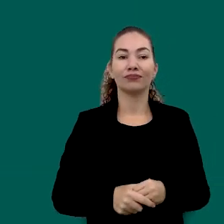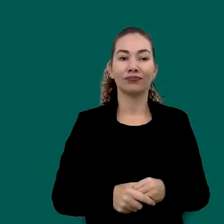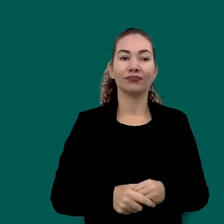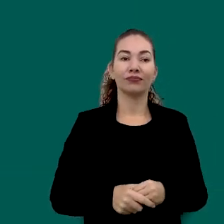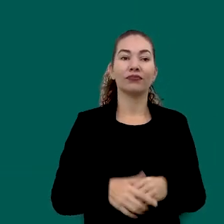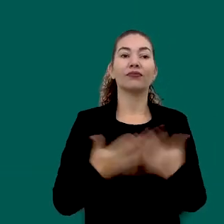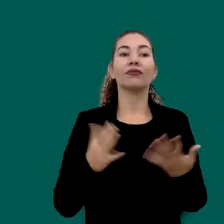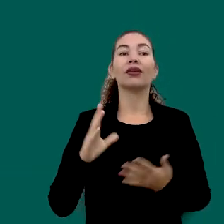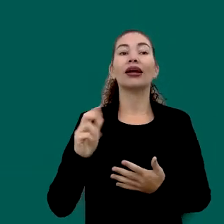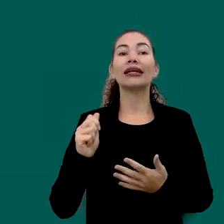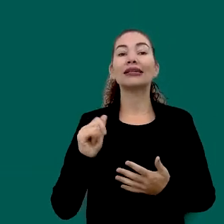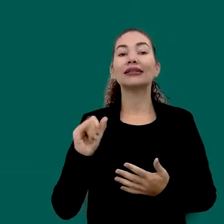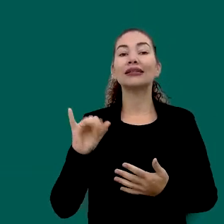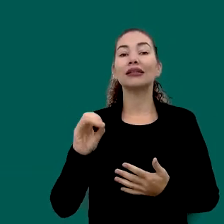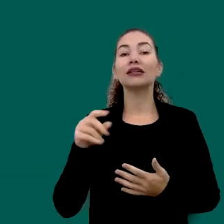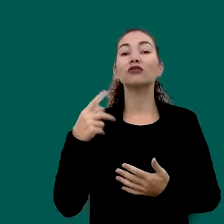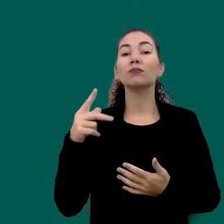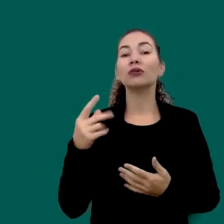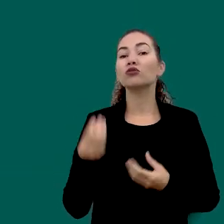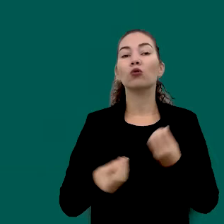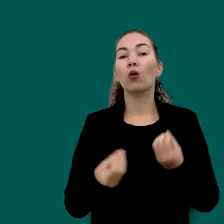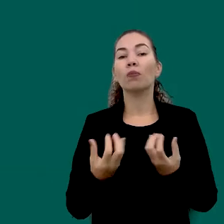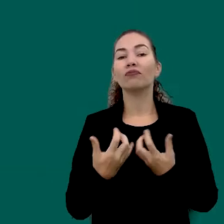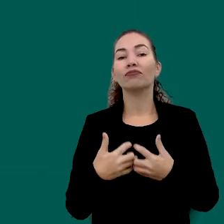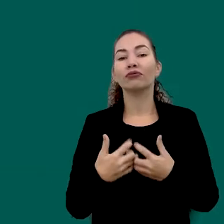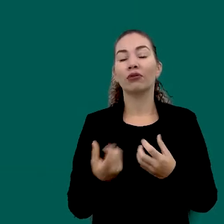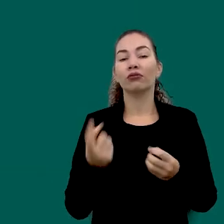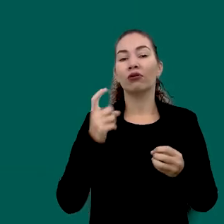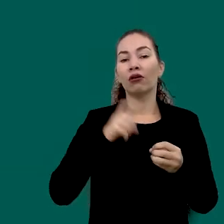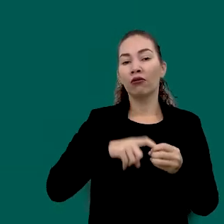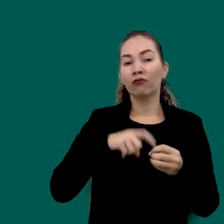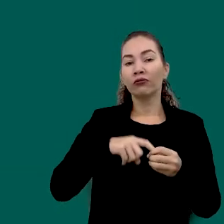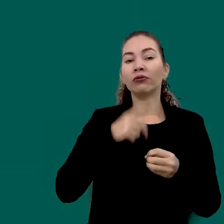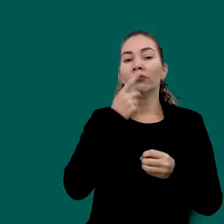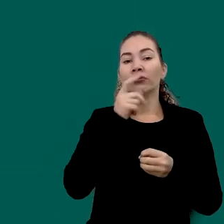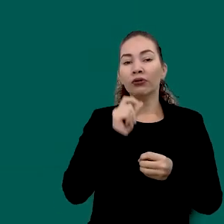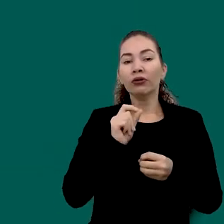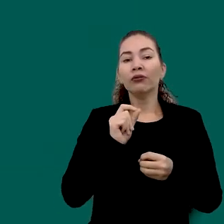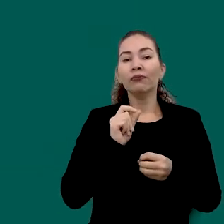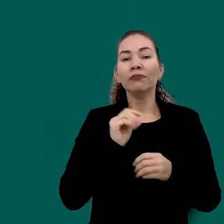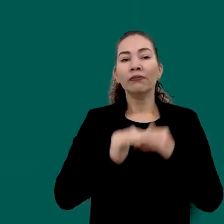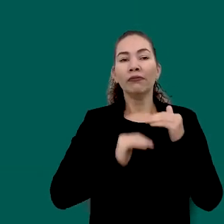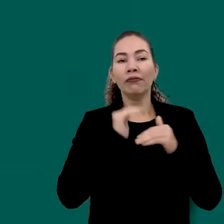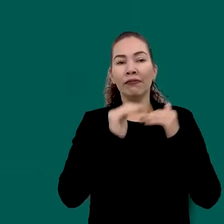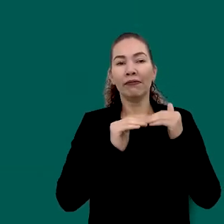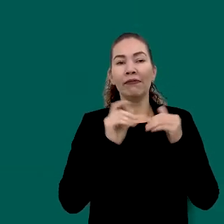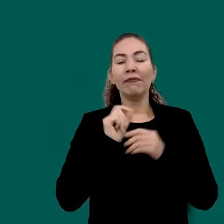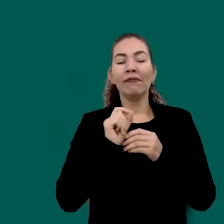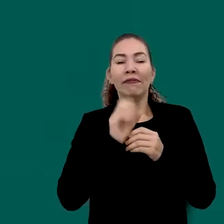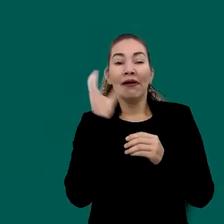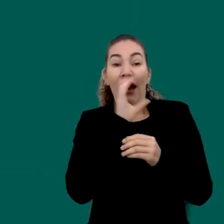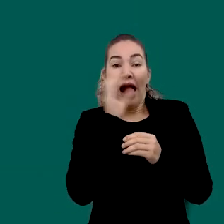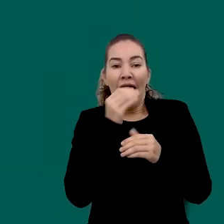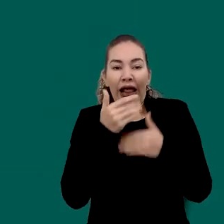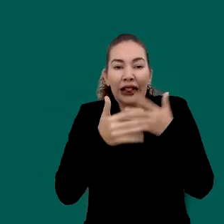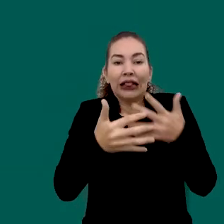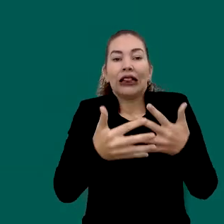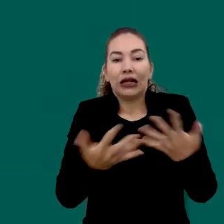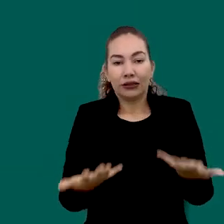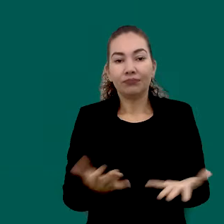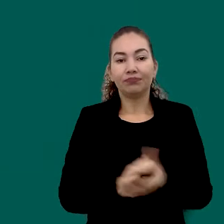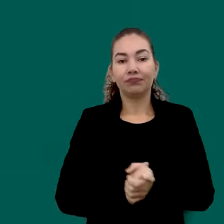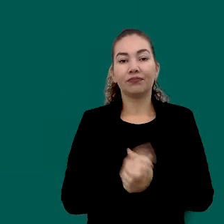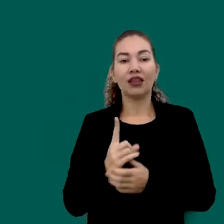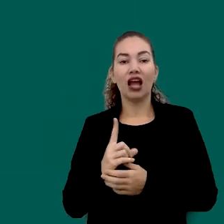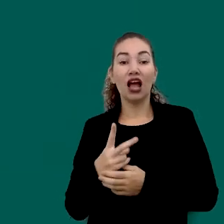E aí, Cássio, como é que funciona para vocês lá? Voltando ali, como o Michel estava falando sobre o processo de aceleração, desde 2018